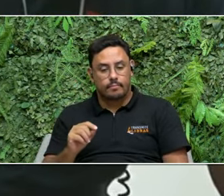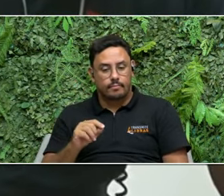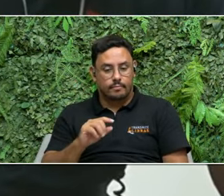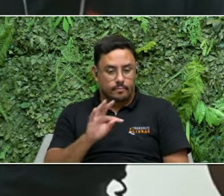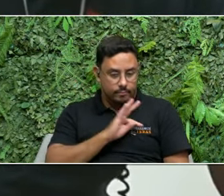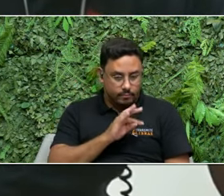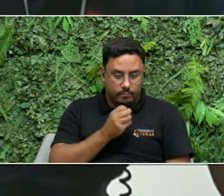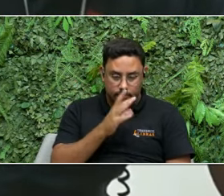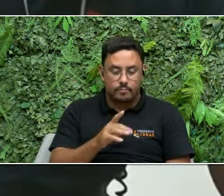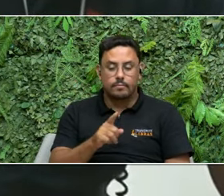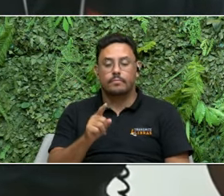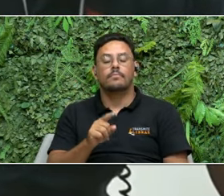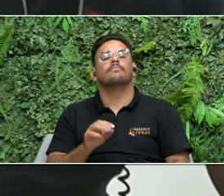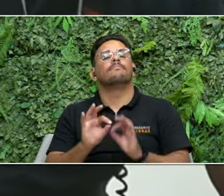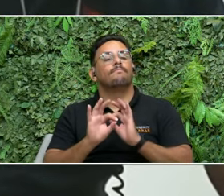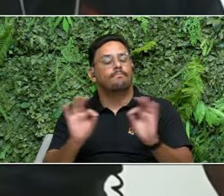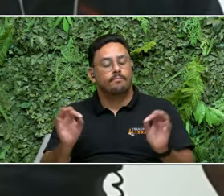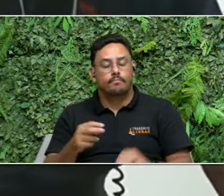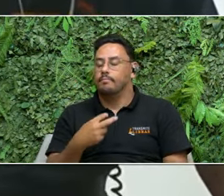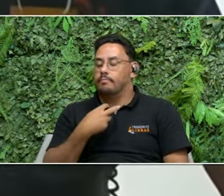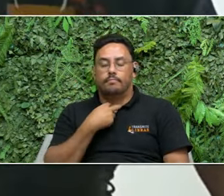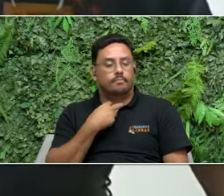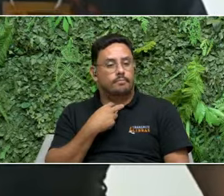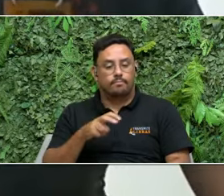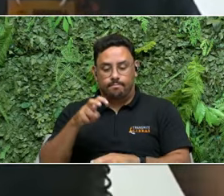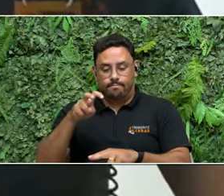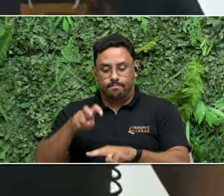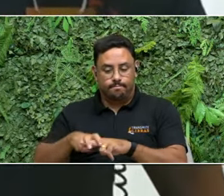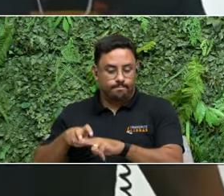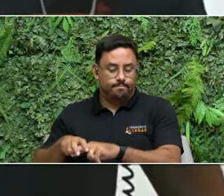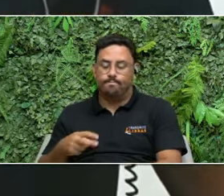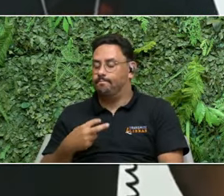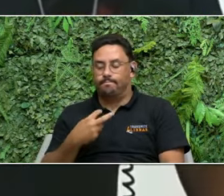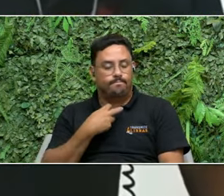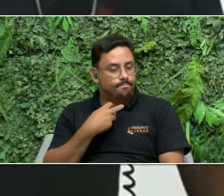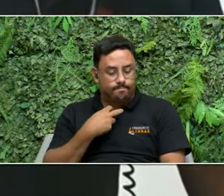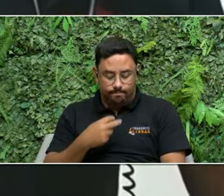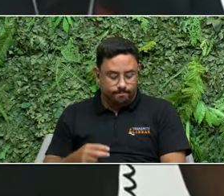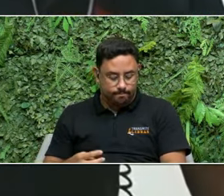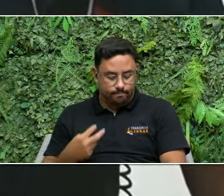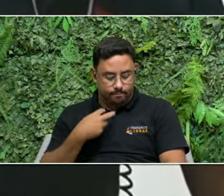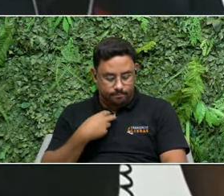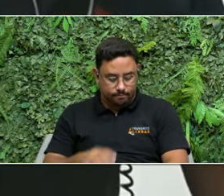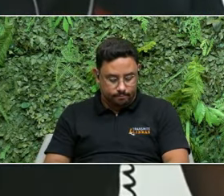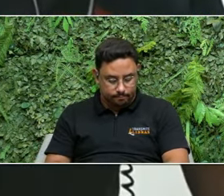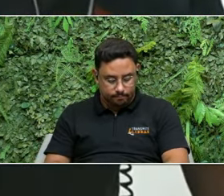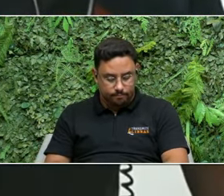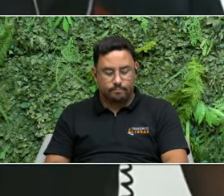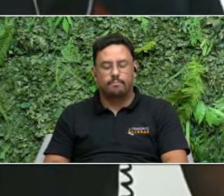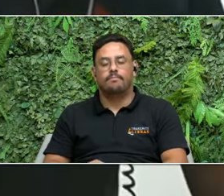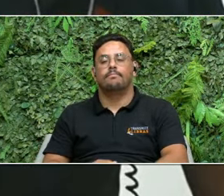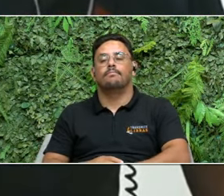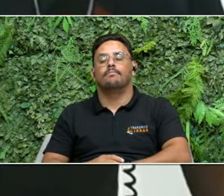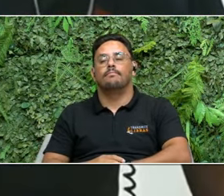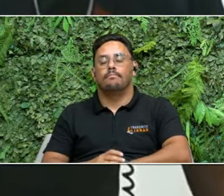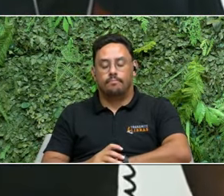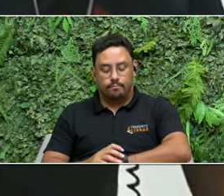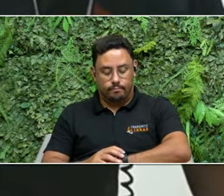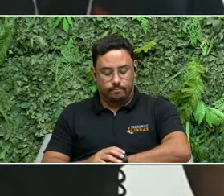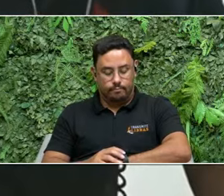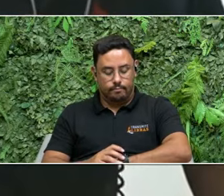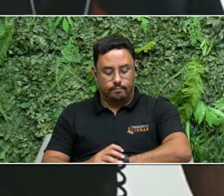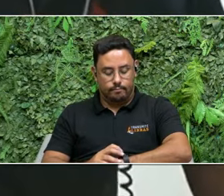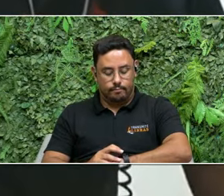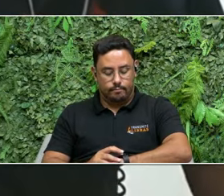não tá mas ele Definitivamente não pode ser banco desse time não pode ser banco desse time o sifuentes até com a entrada